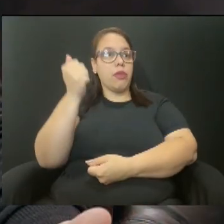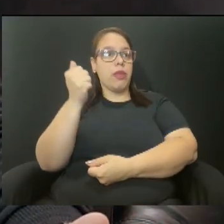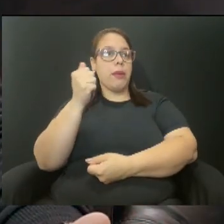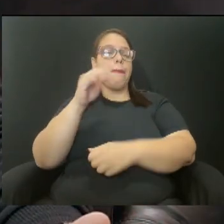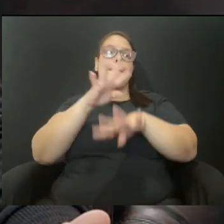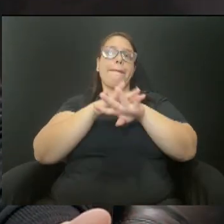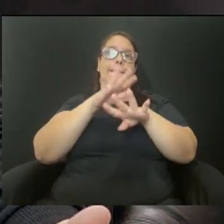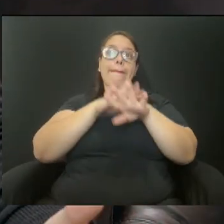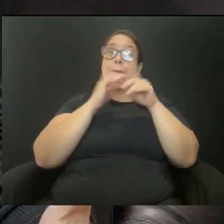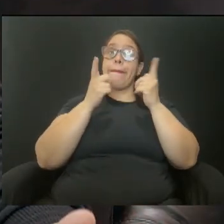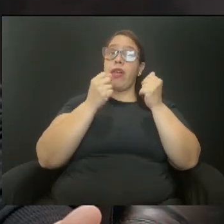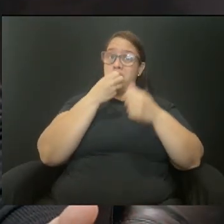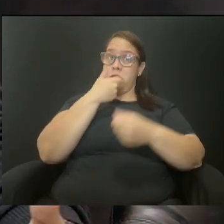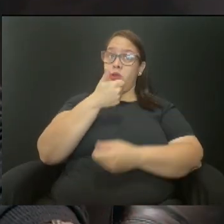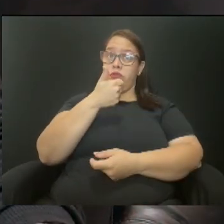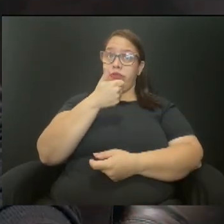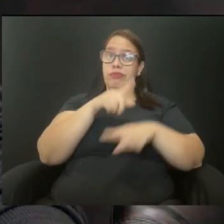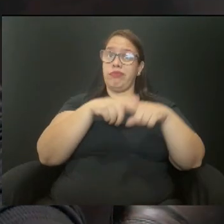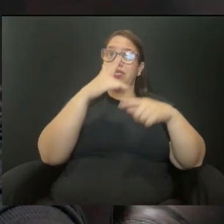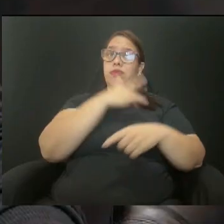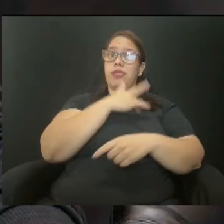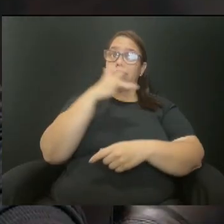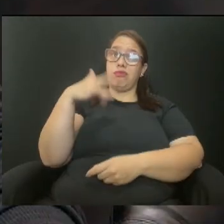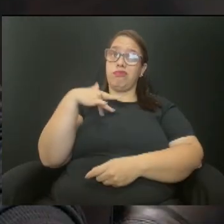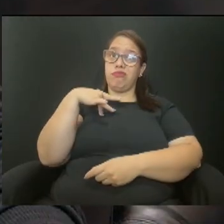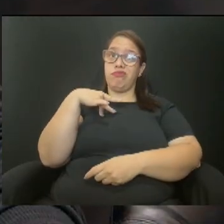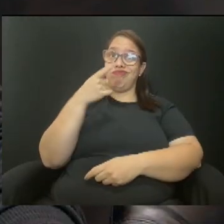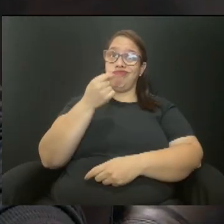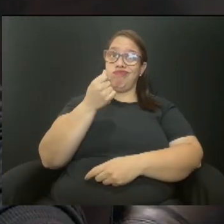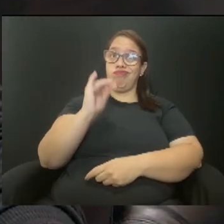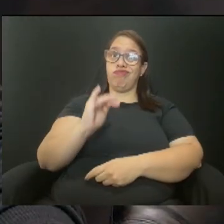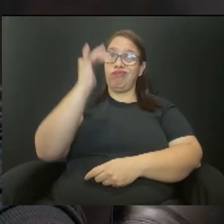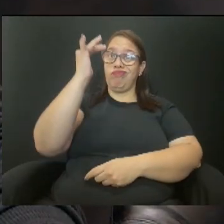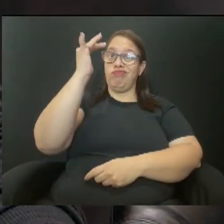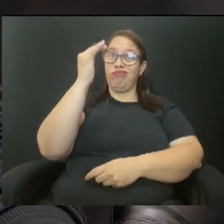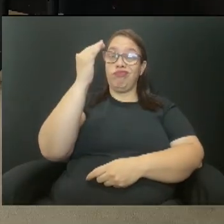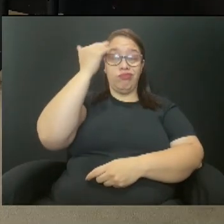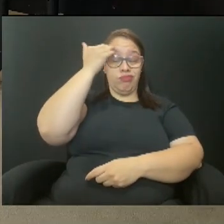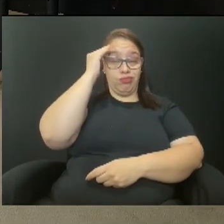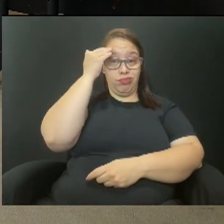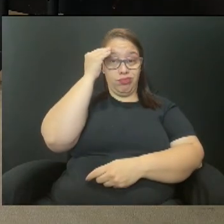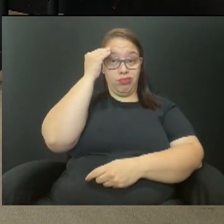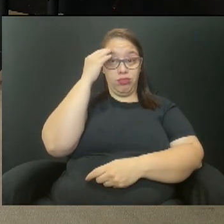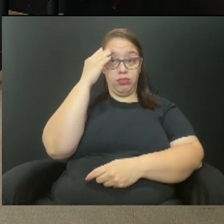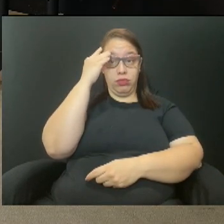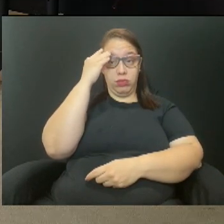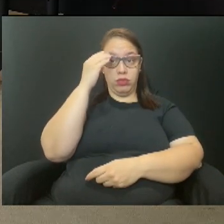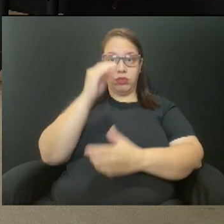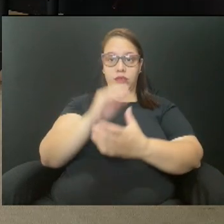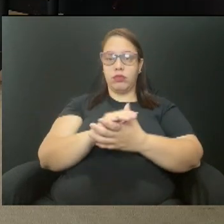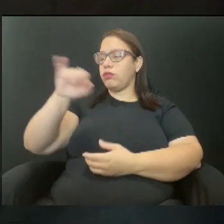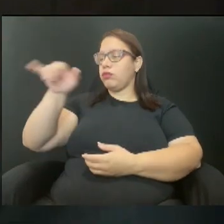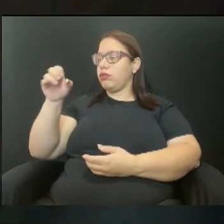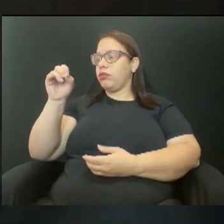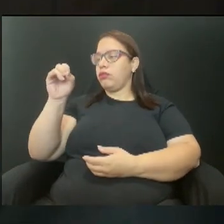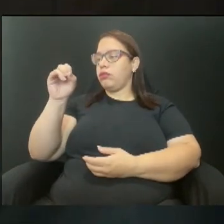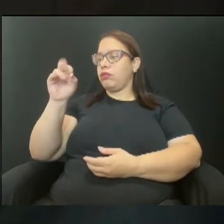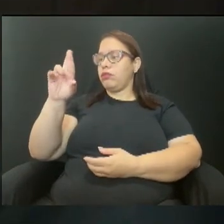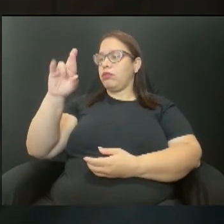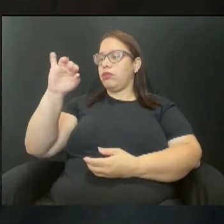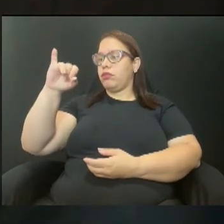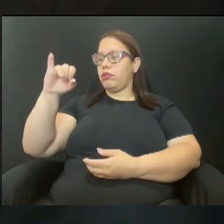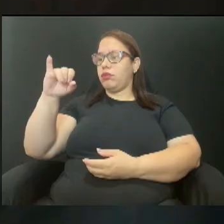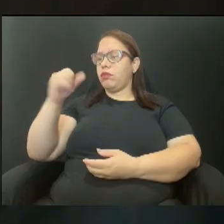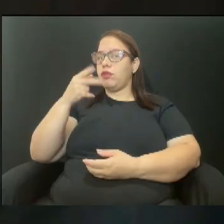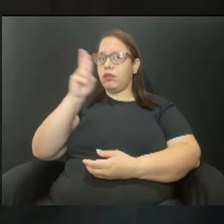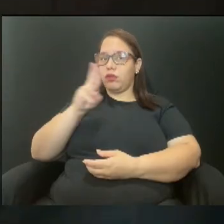bom, mas a minha saúde, a que custo? E aí você entende se é o Jordi, momento. sabe que eu tenho usado muito carro por